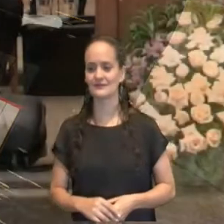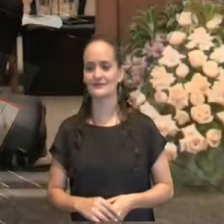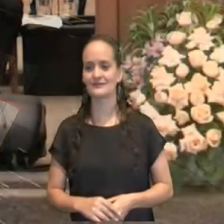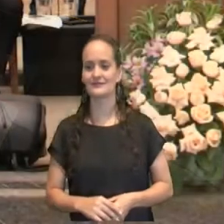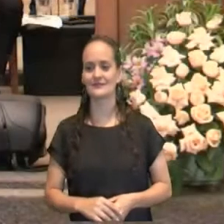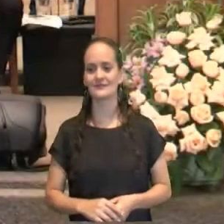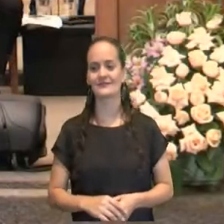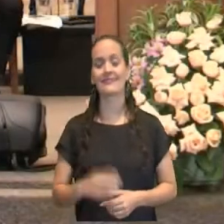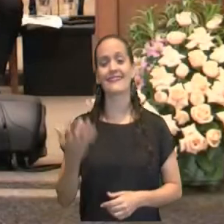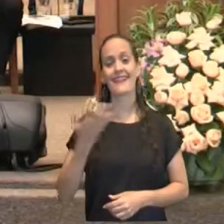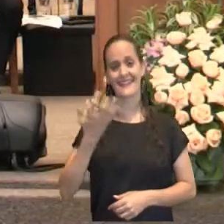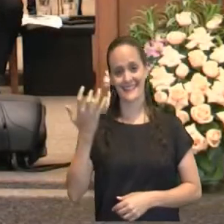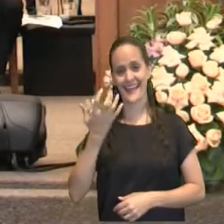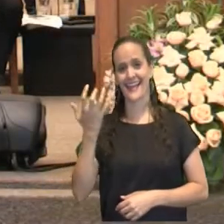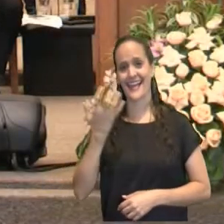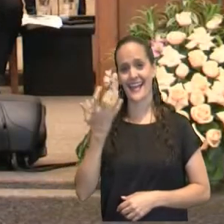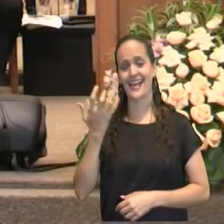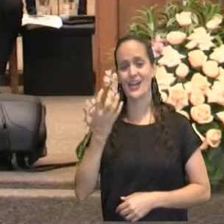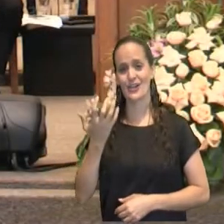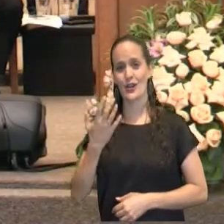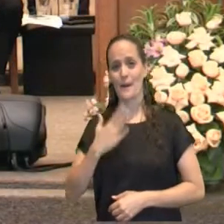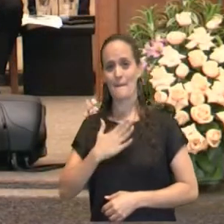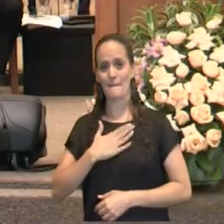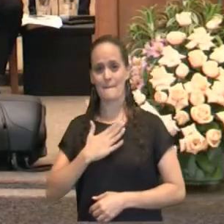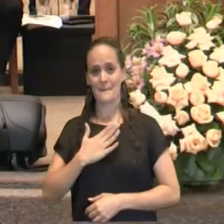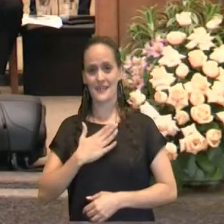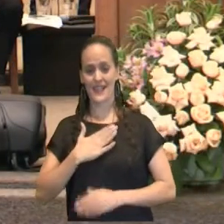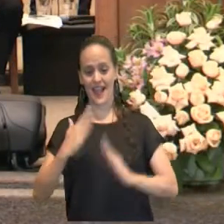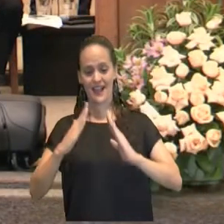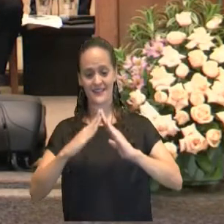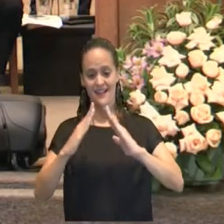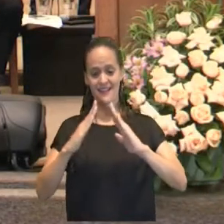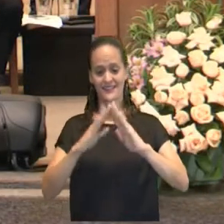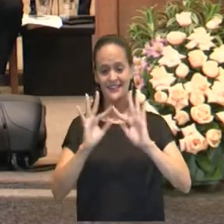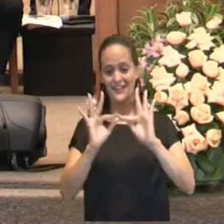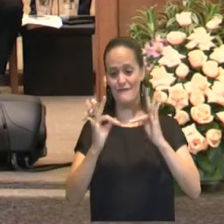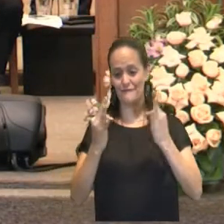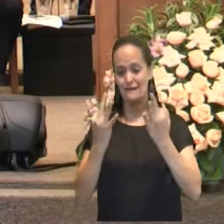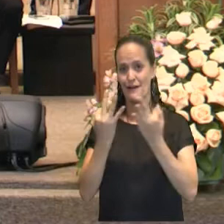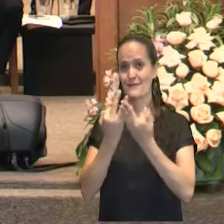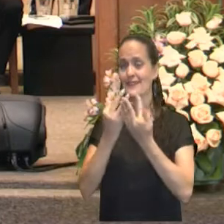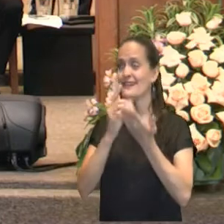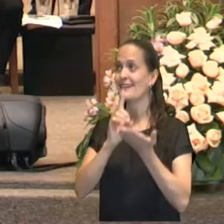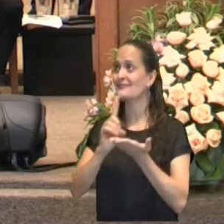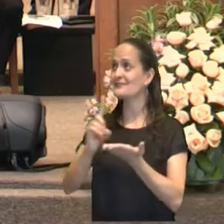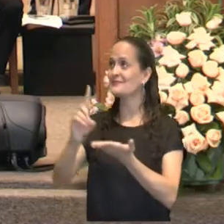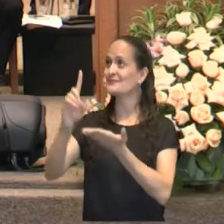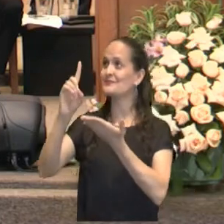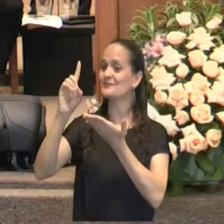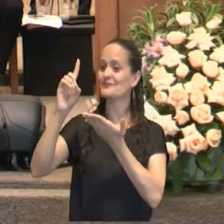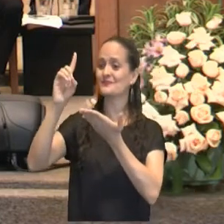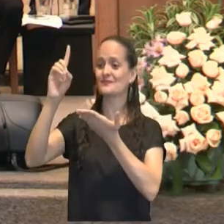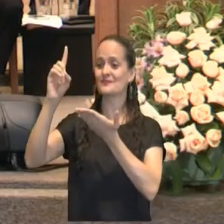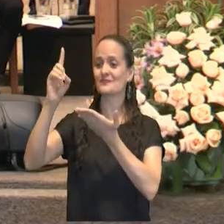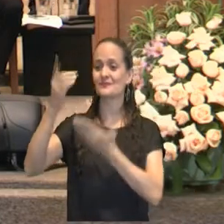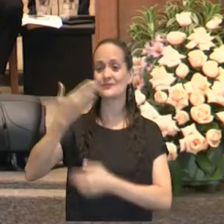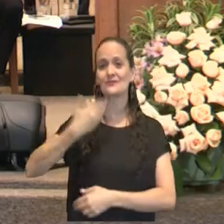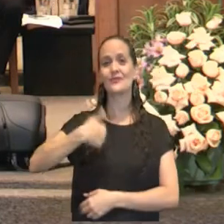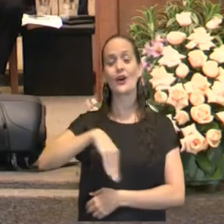Quero consagrar meu lar a Ti, o